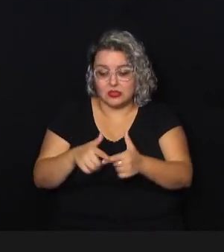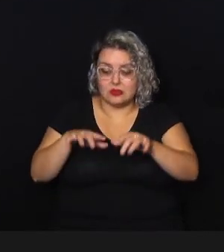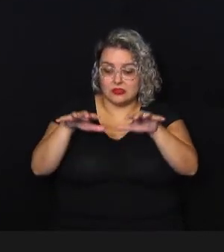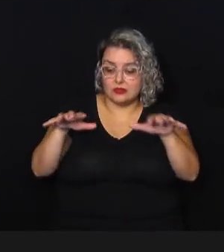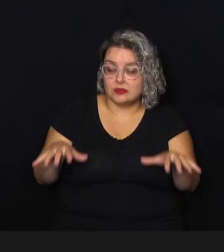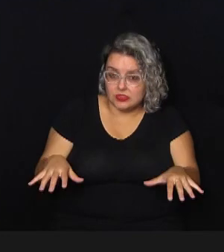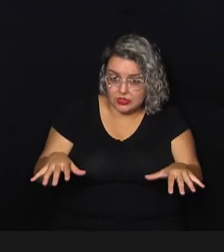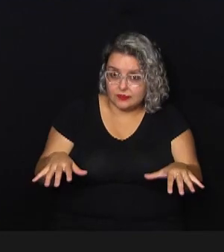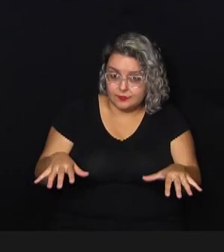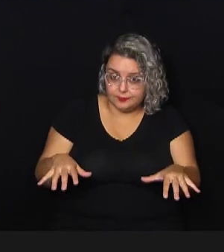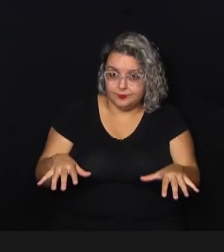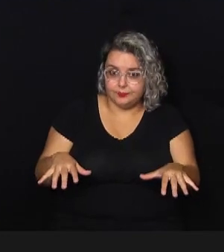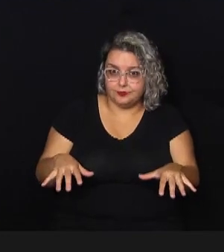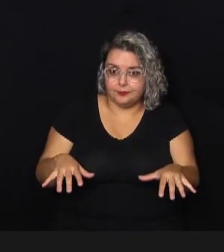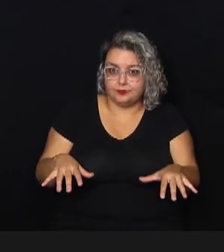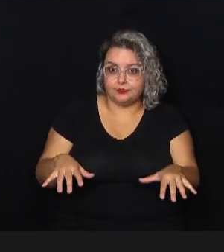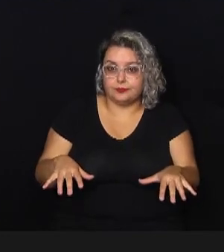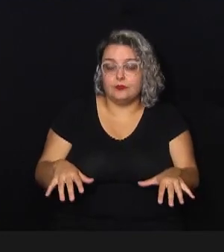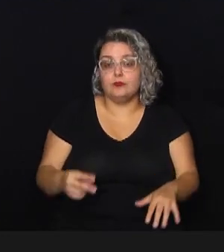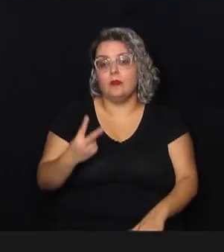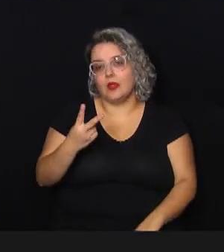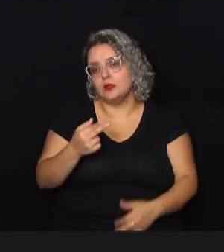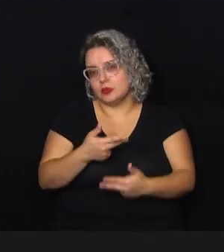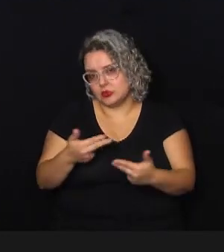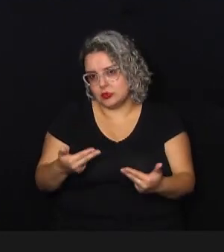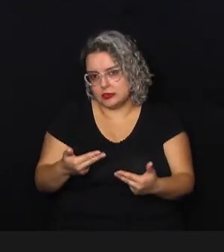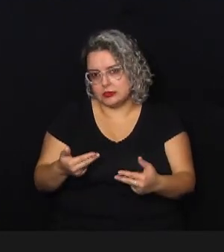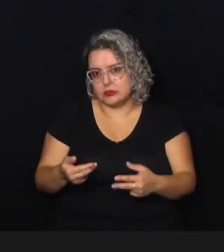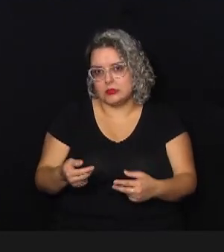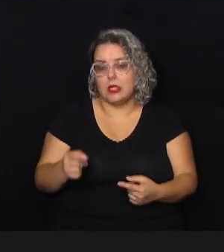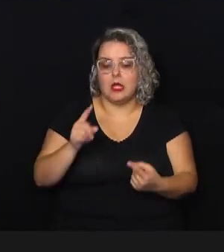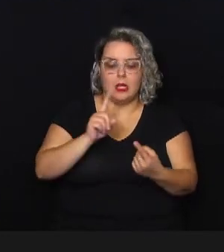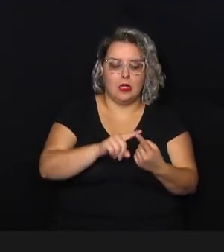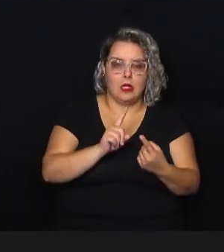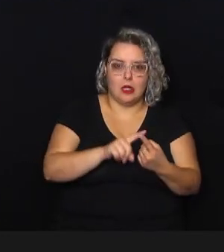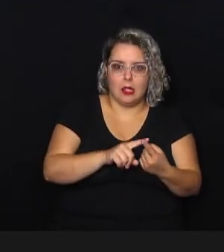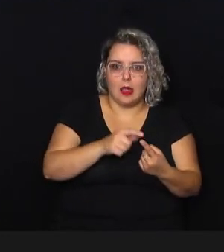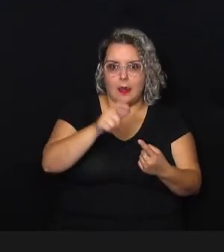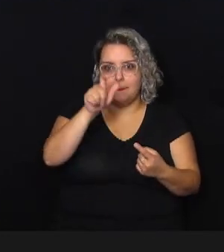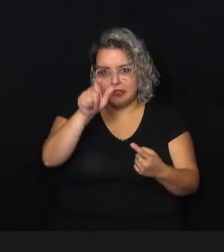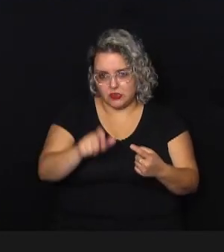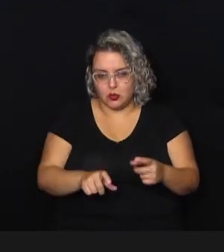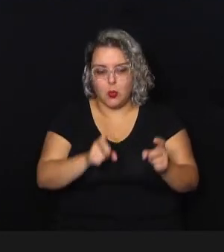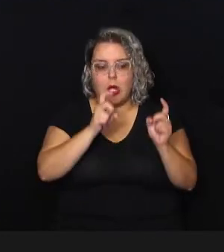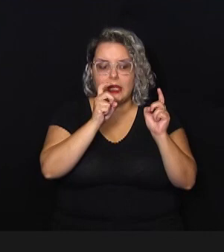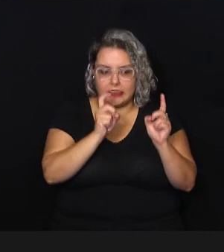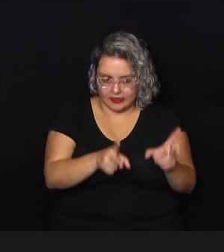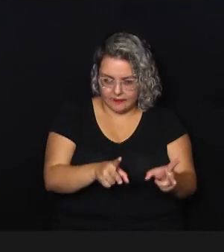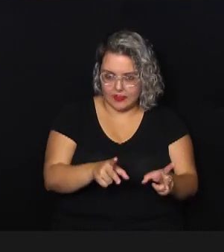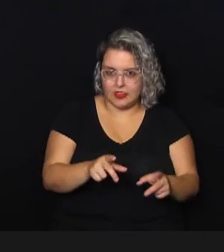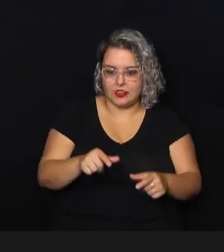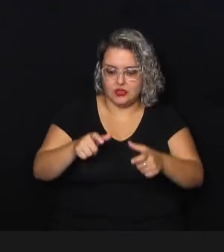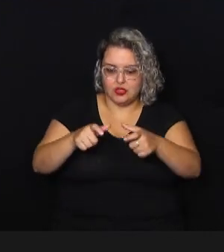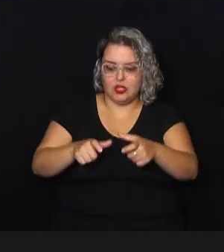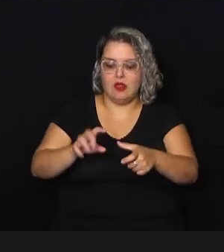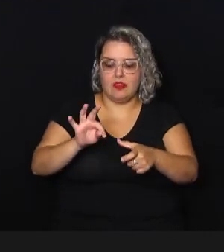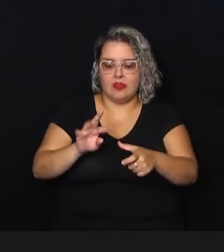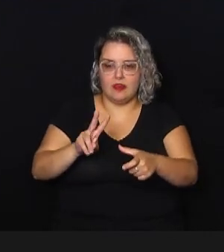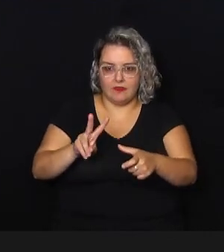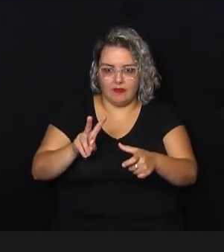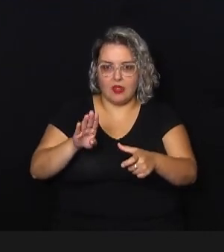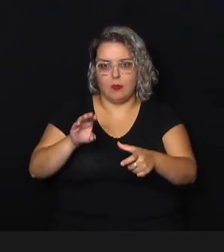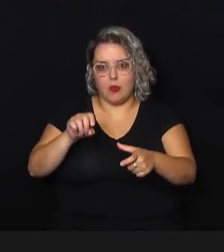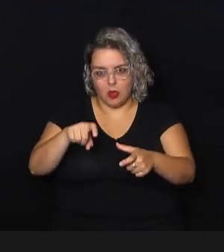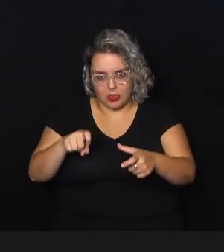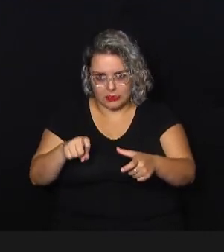situação em dois casos. Aquela pessoa que vende o aparelho TV Box, aquela pessoa